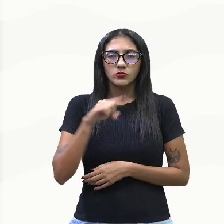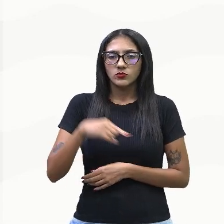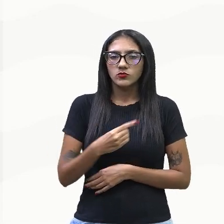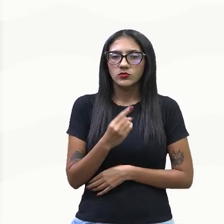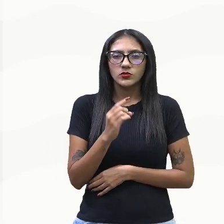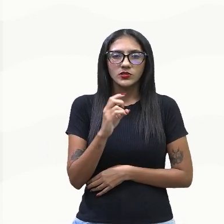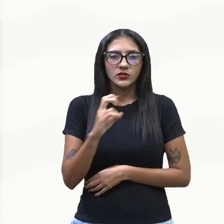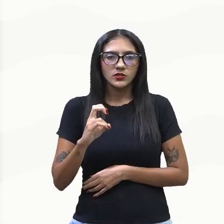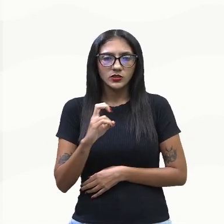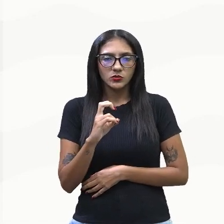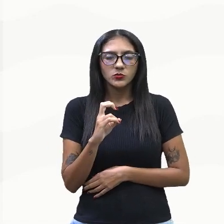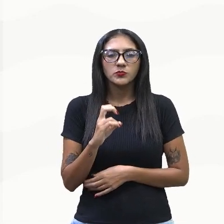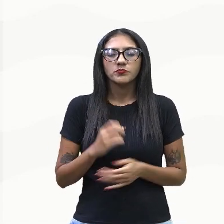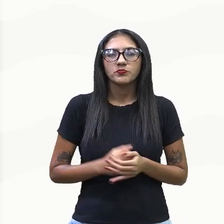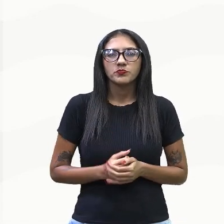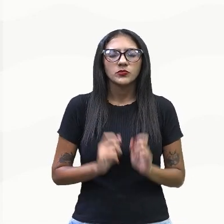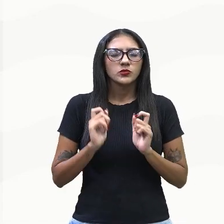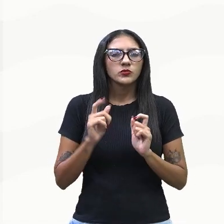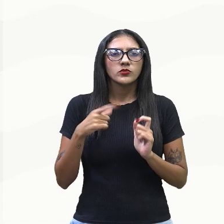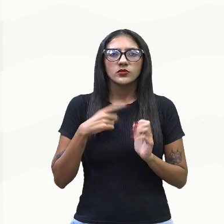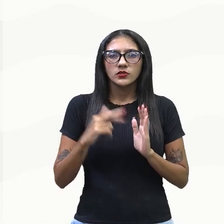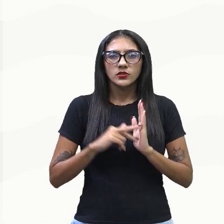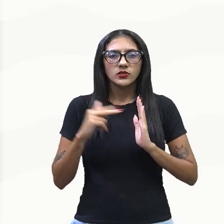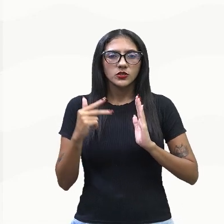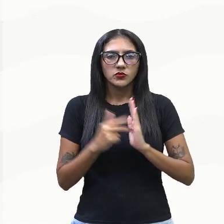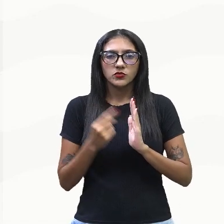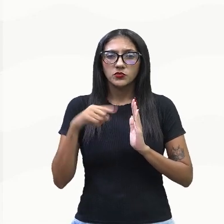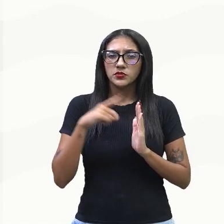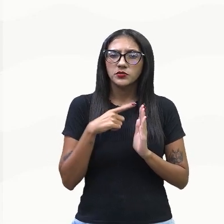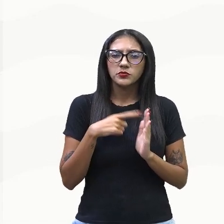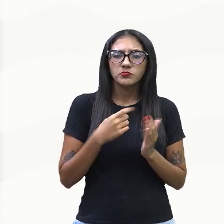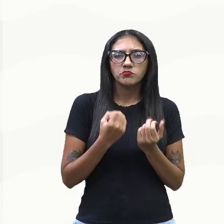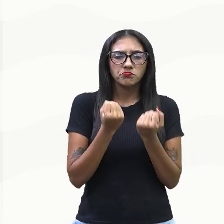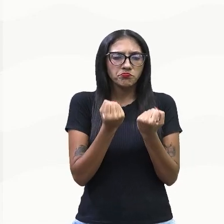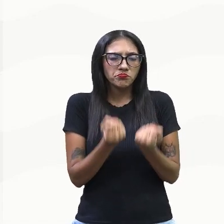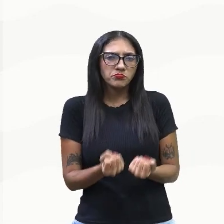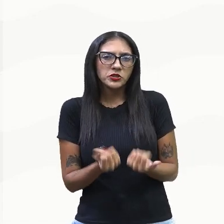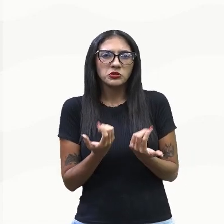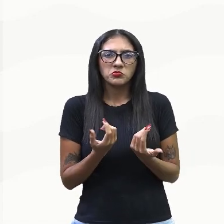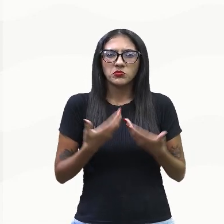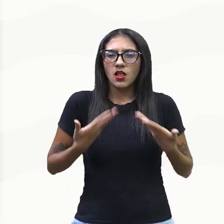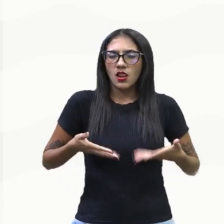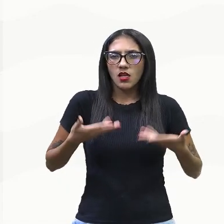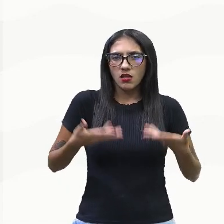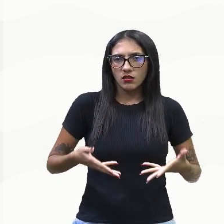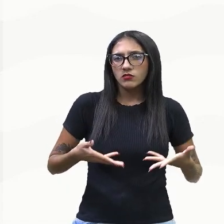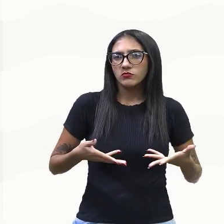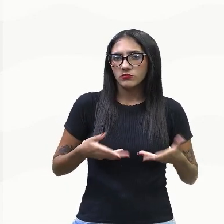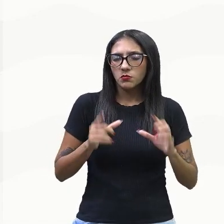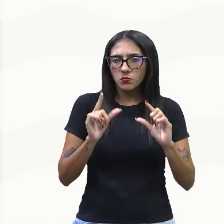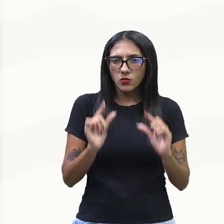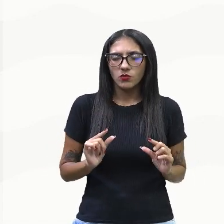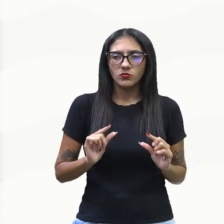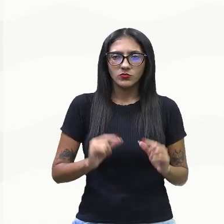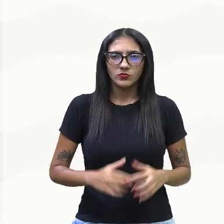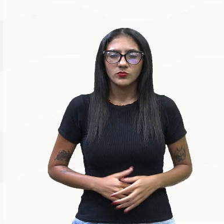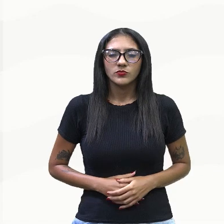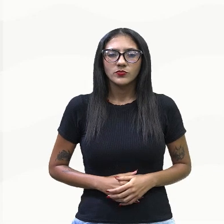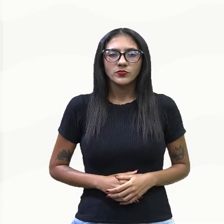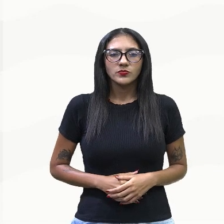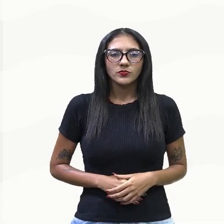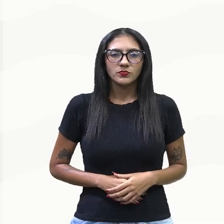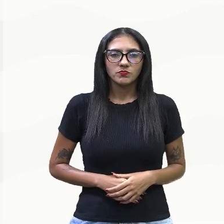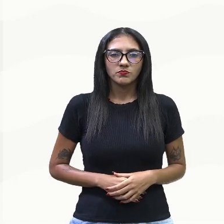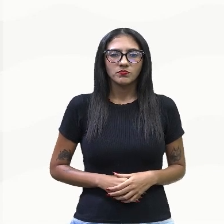18,5, né, isso daqui vai indicar o quê? Que você tem baixo peso. Baixo peso.